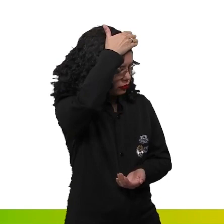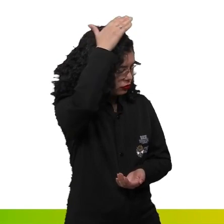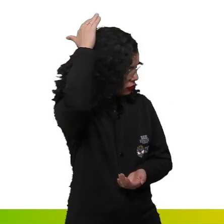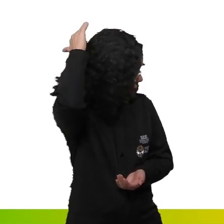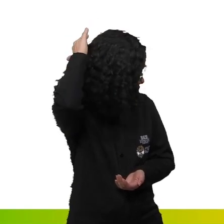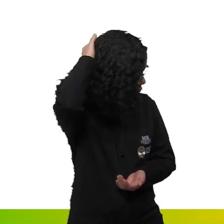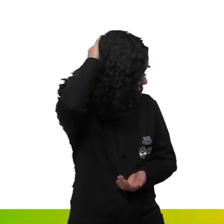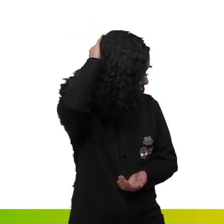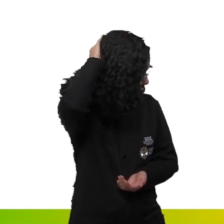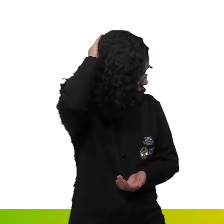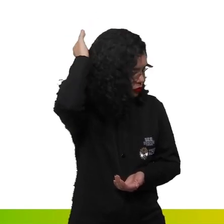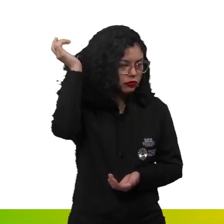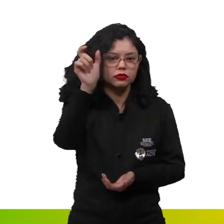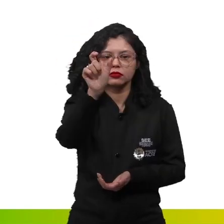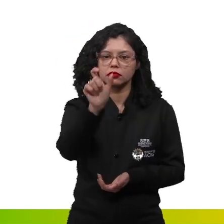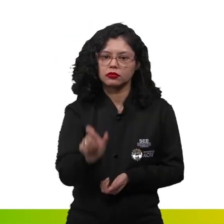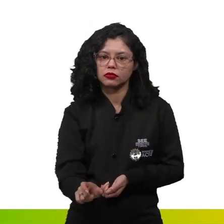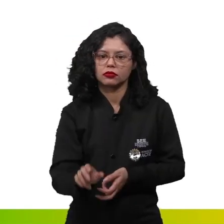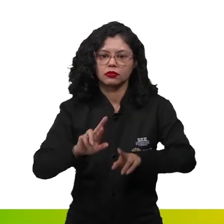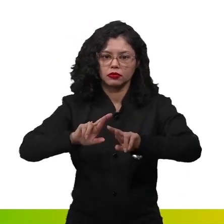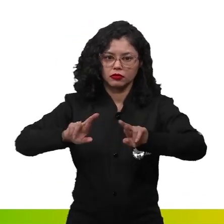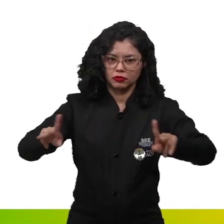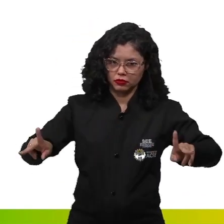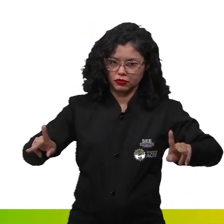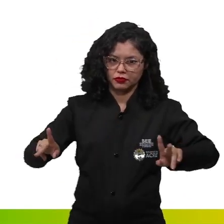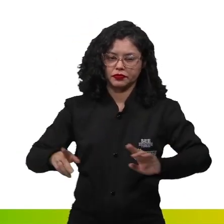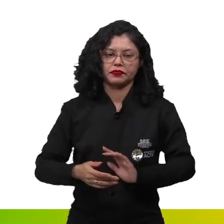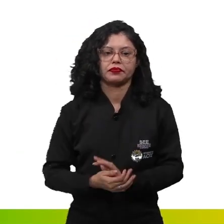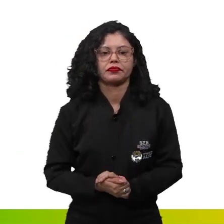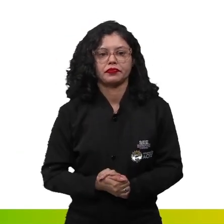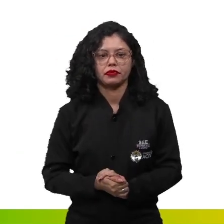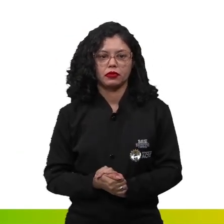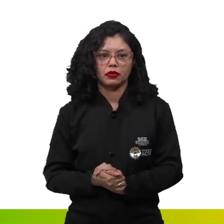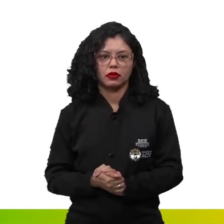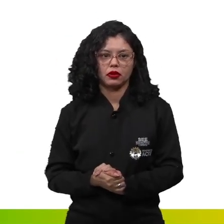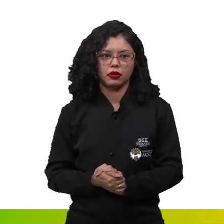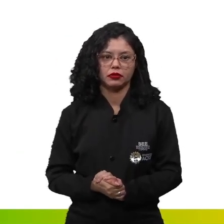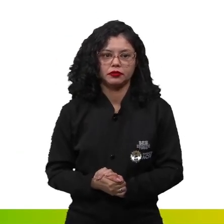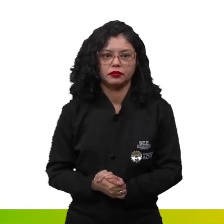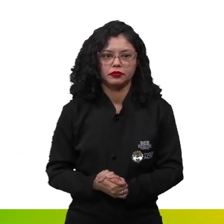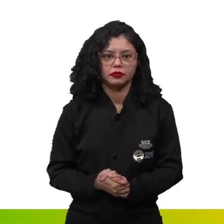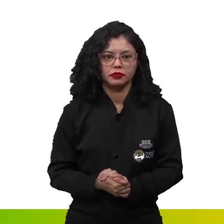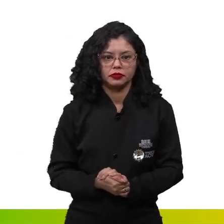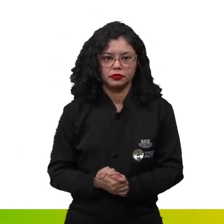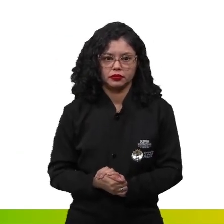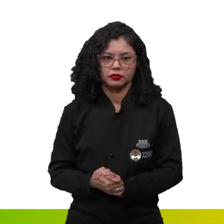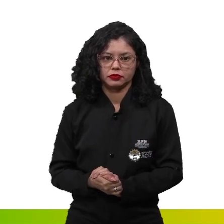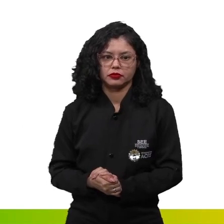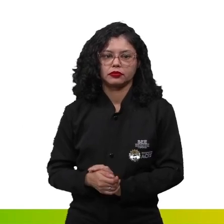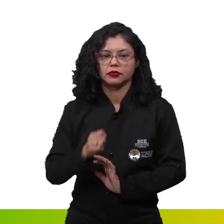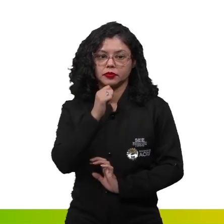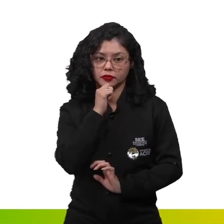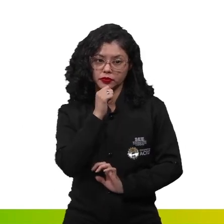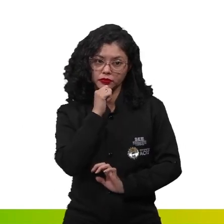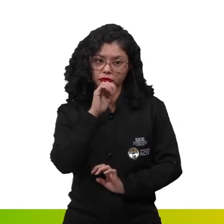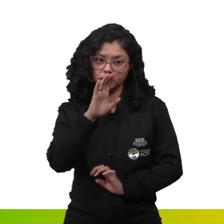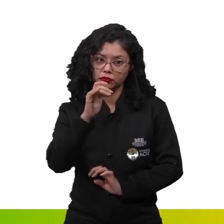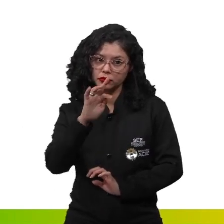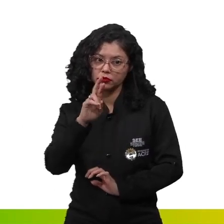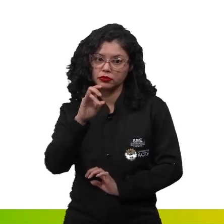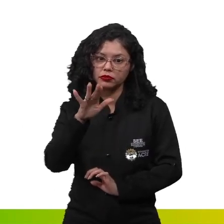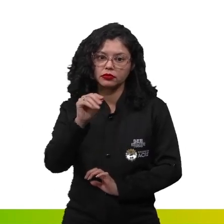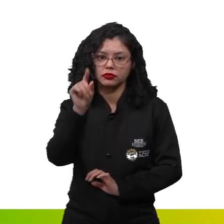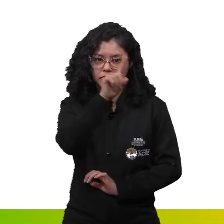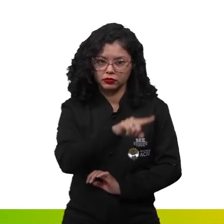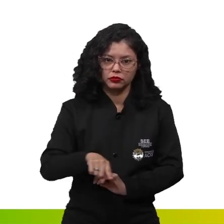e o tronco encefálico. Cada um tem funções diferentes. Esse aqui é o encéfalo, tá, pessoal?